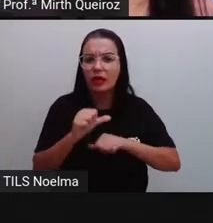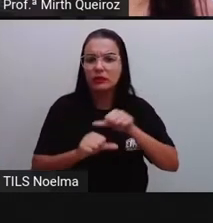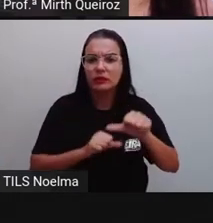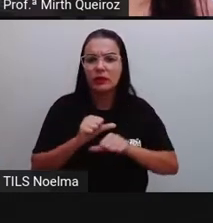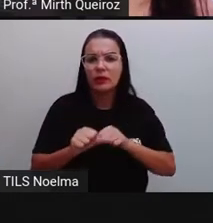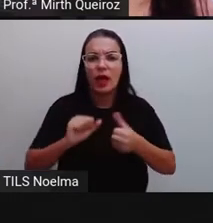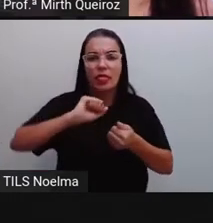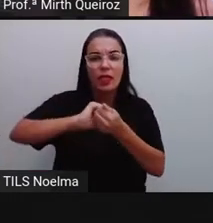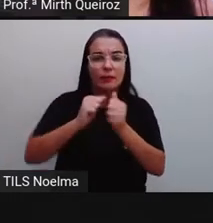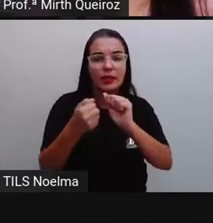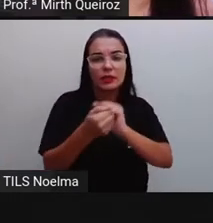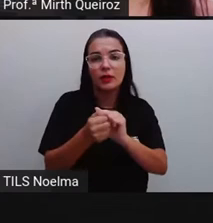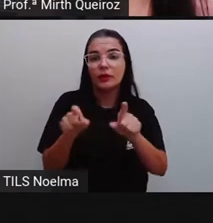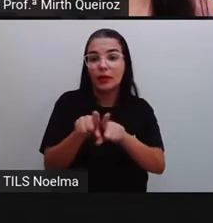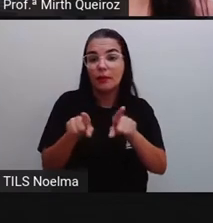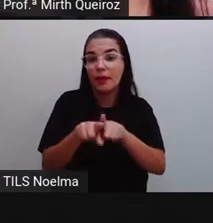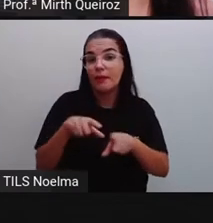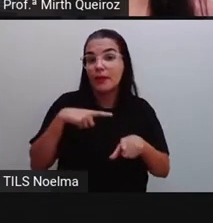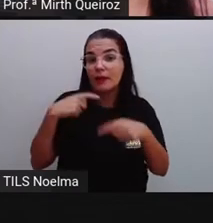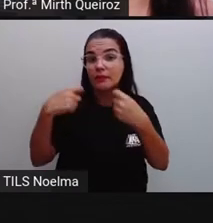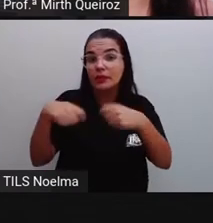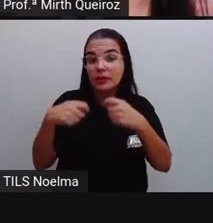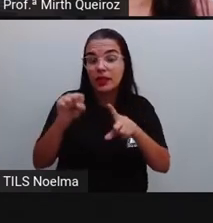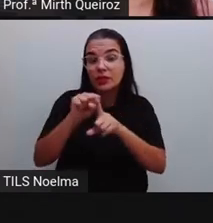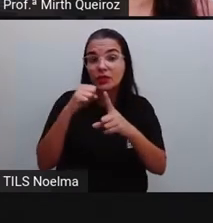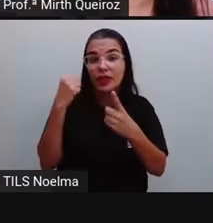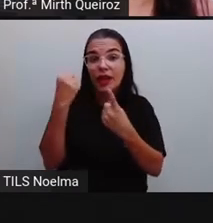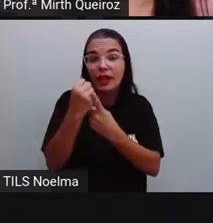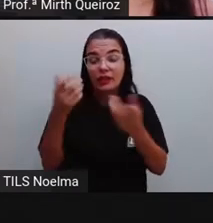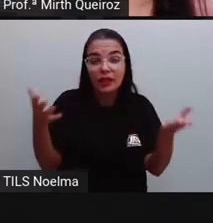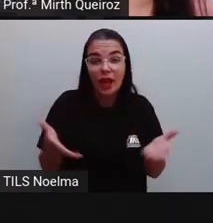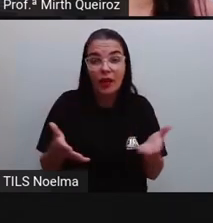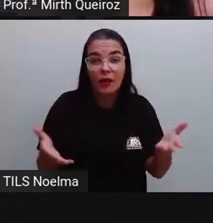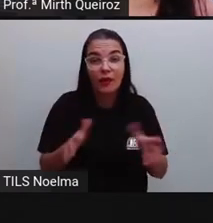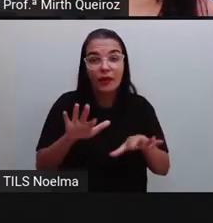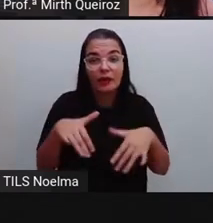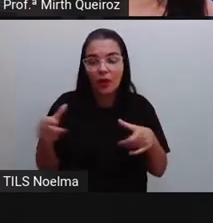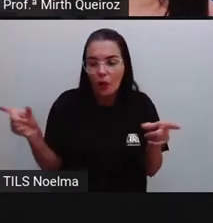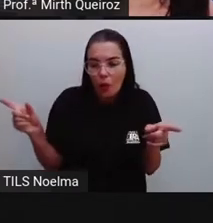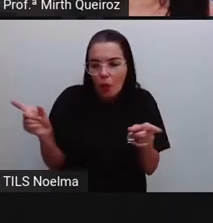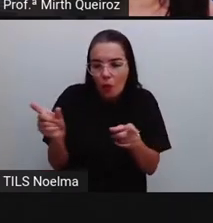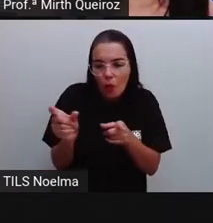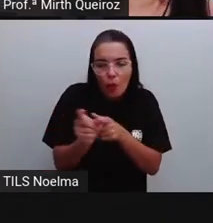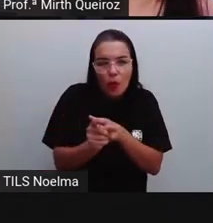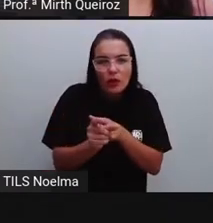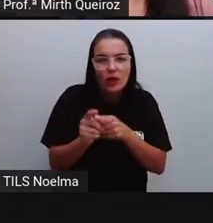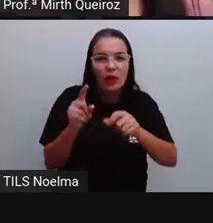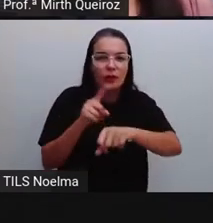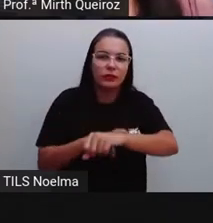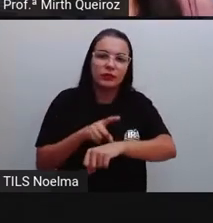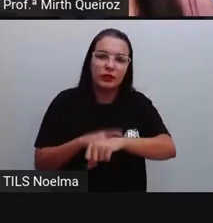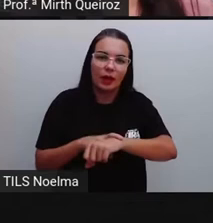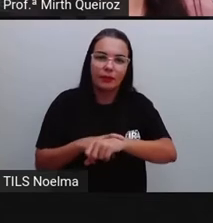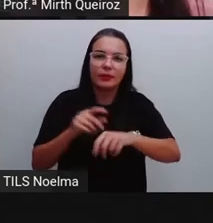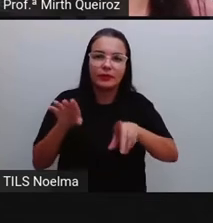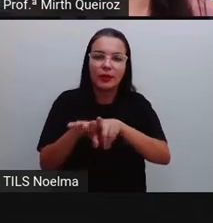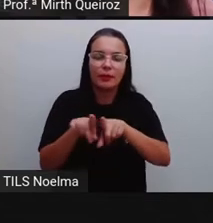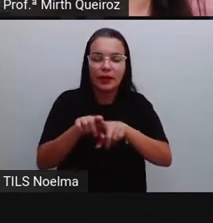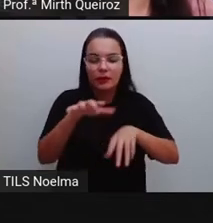de atender às demandas da sociedade, encurtando cada vez mais o tempo e